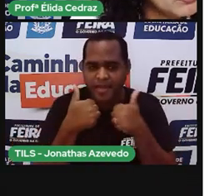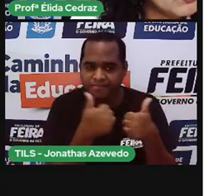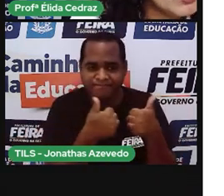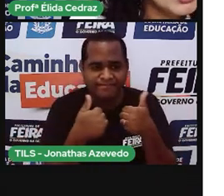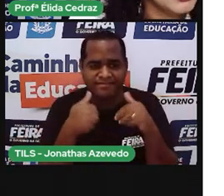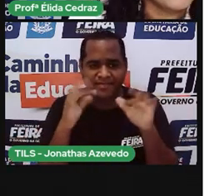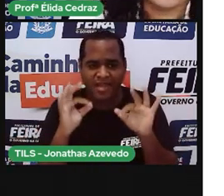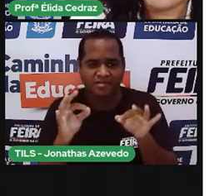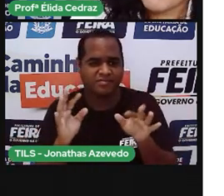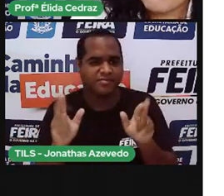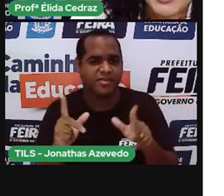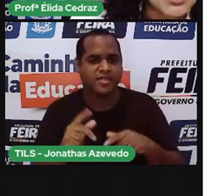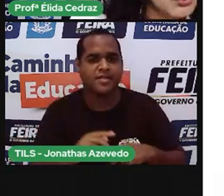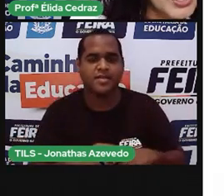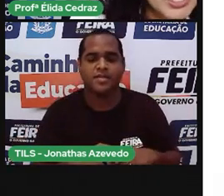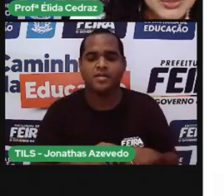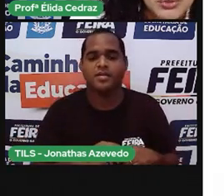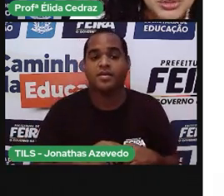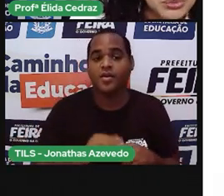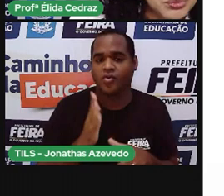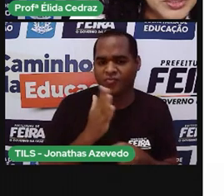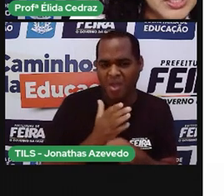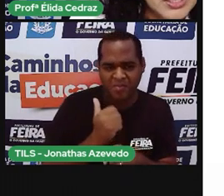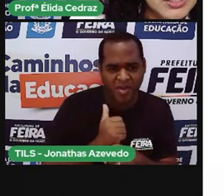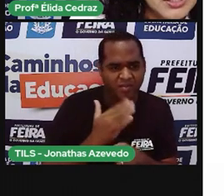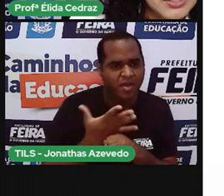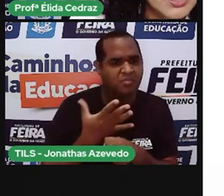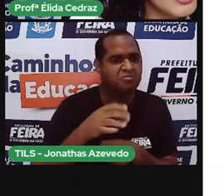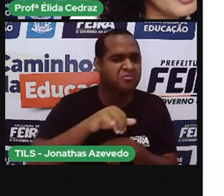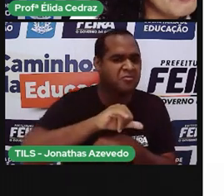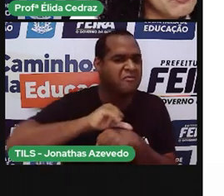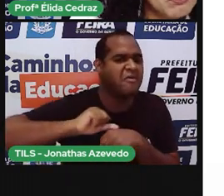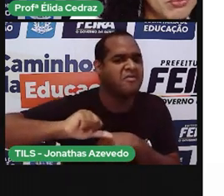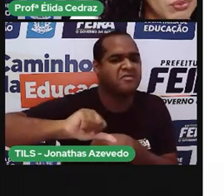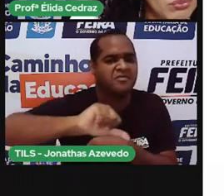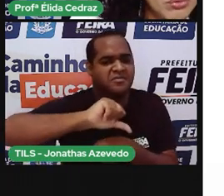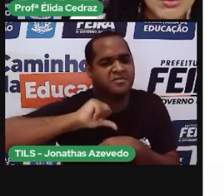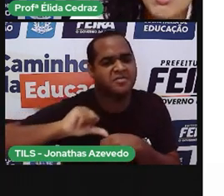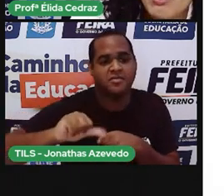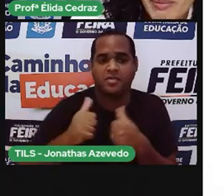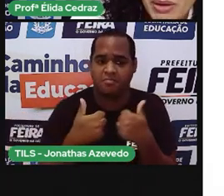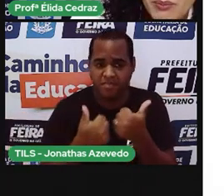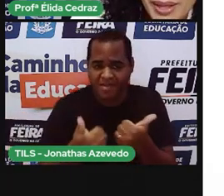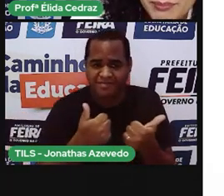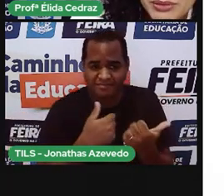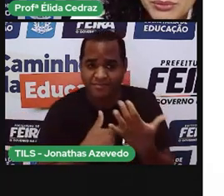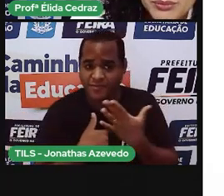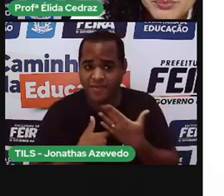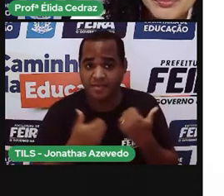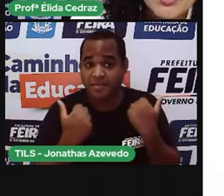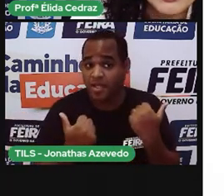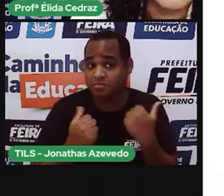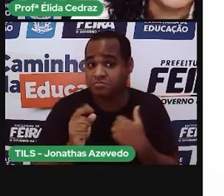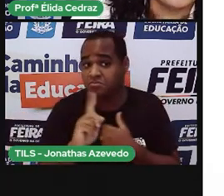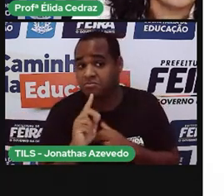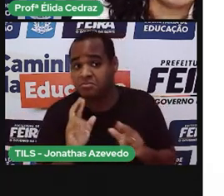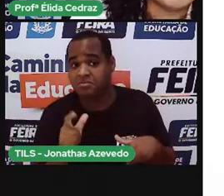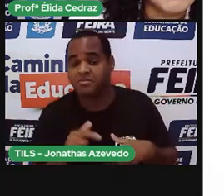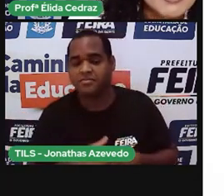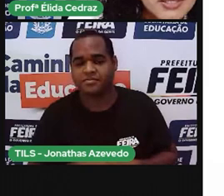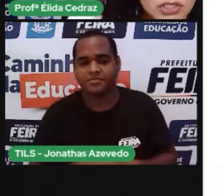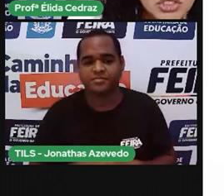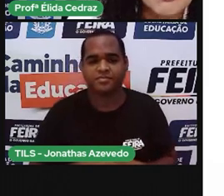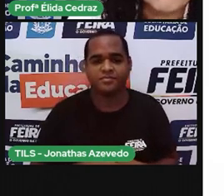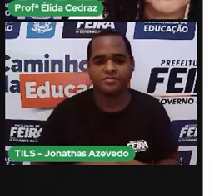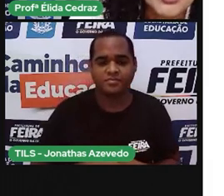hábito? Comer frituras e gorduras é um bom ou um mau hábito?